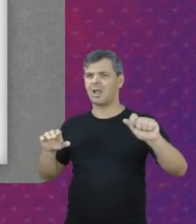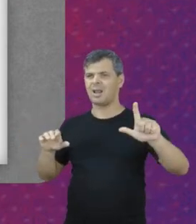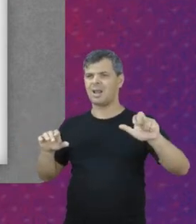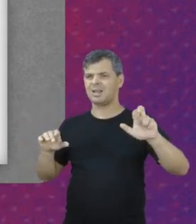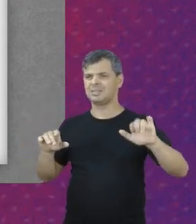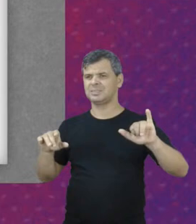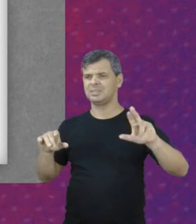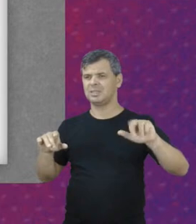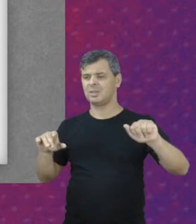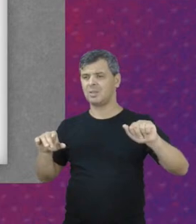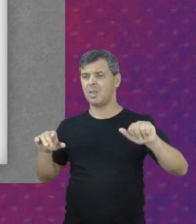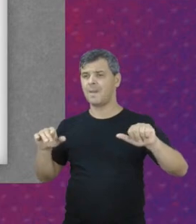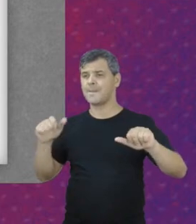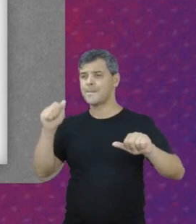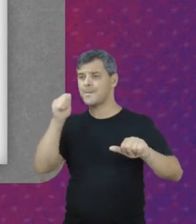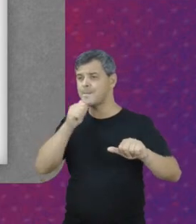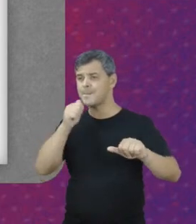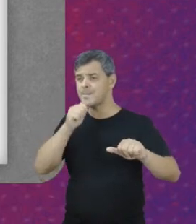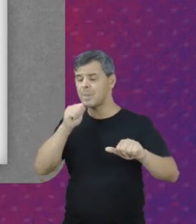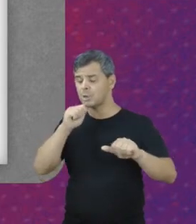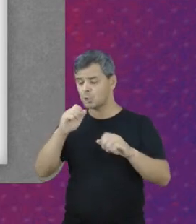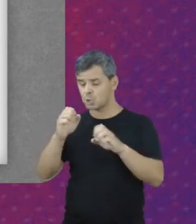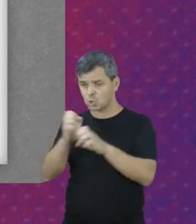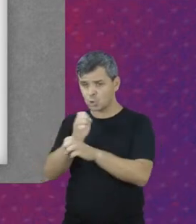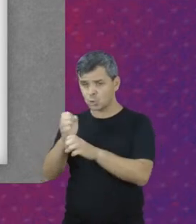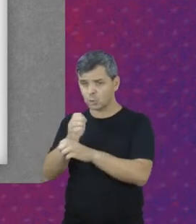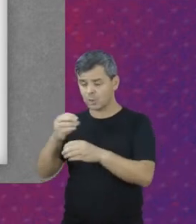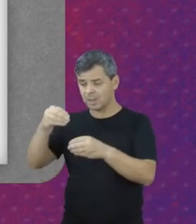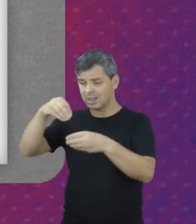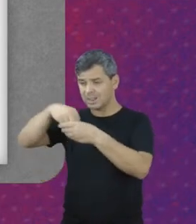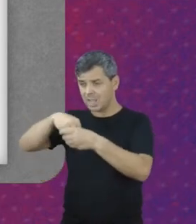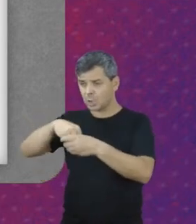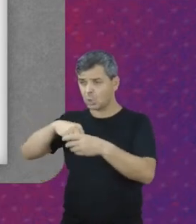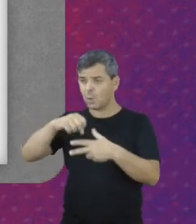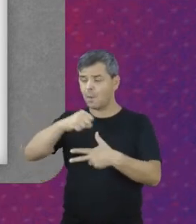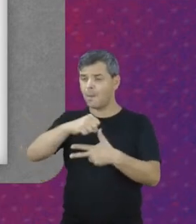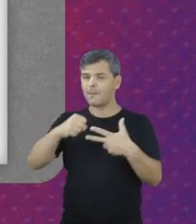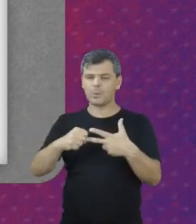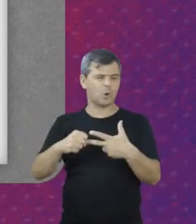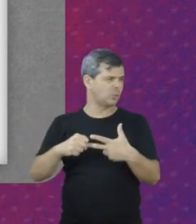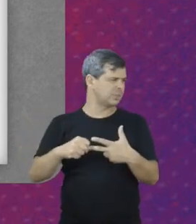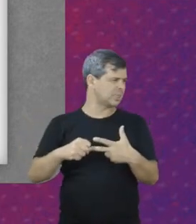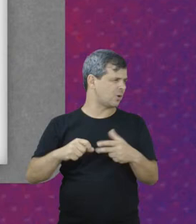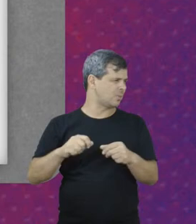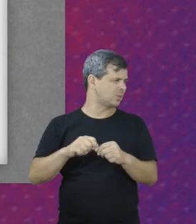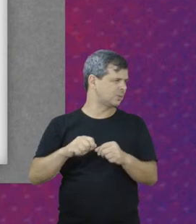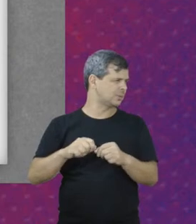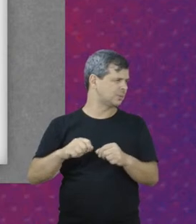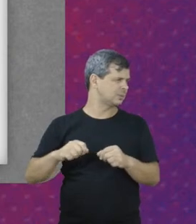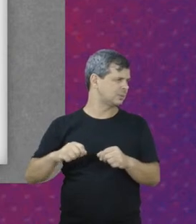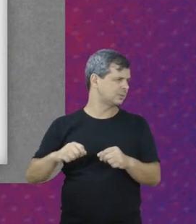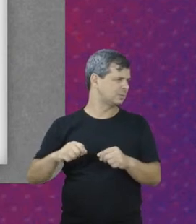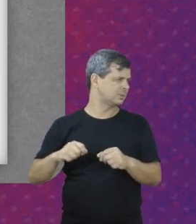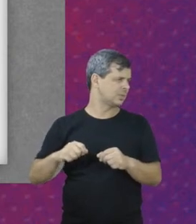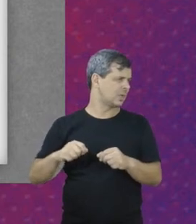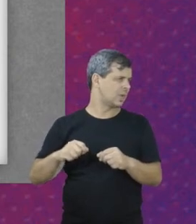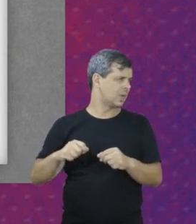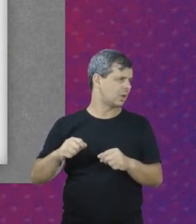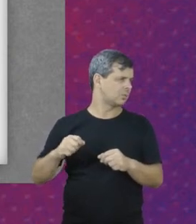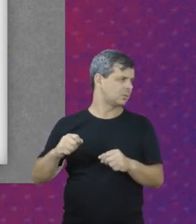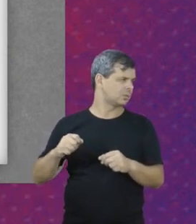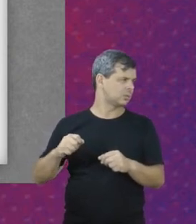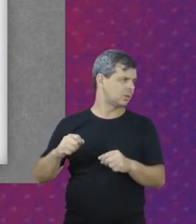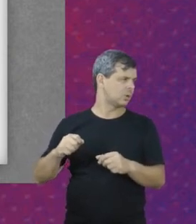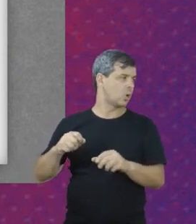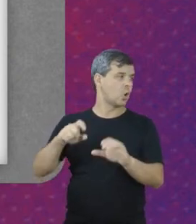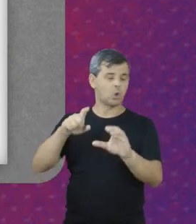Kollontai, com essas mulheres que construíram, né, dentro do Partido Comunista, na União Soviética, movimentos fortes,